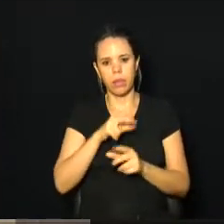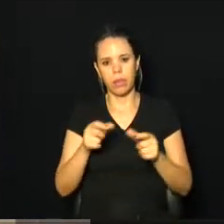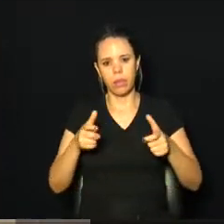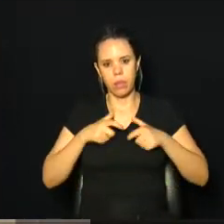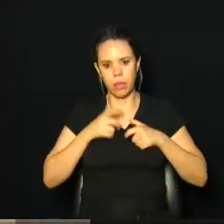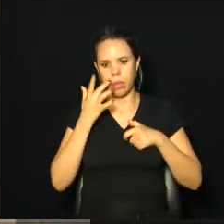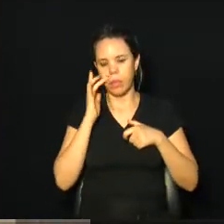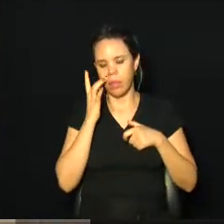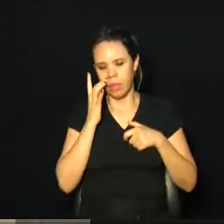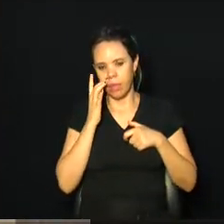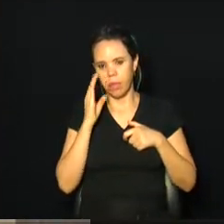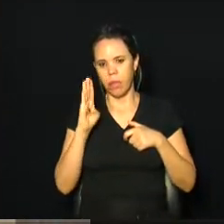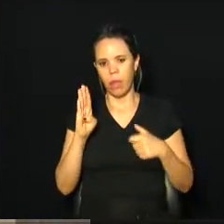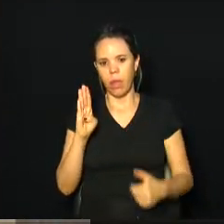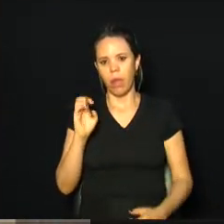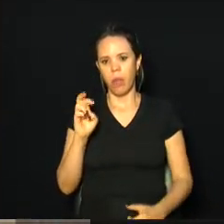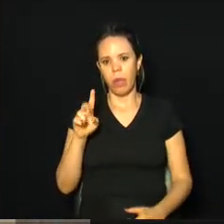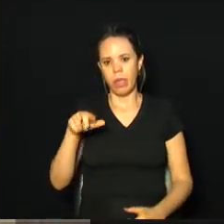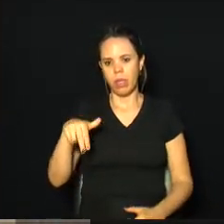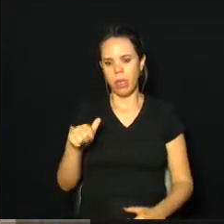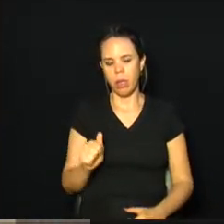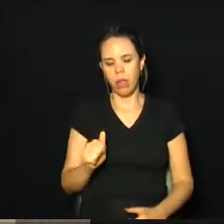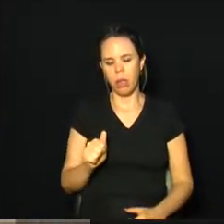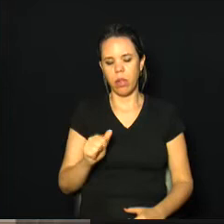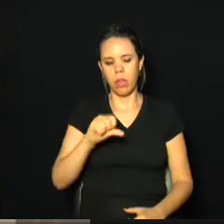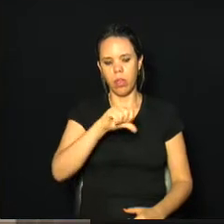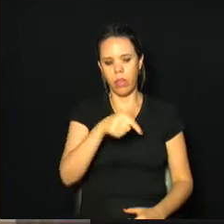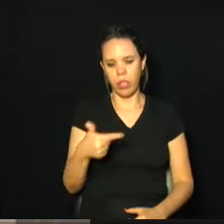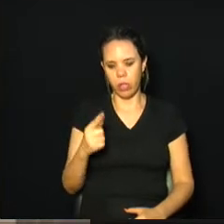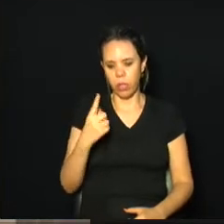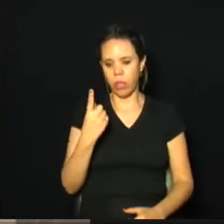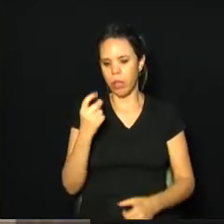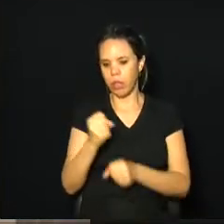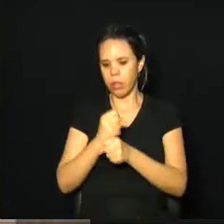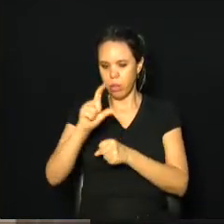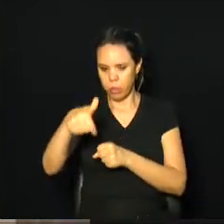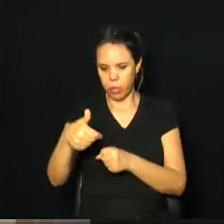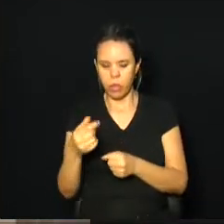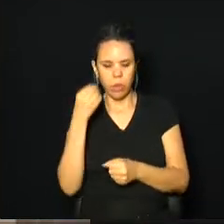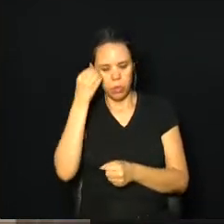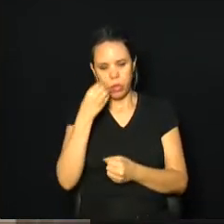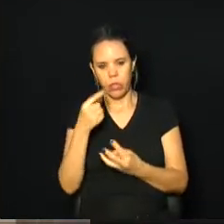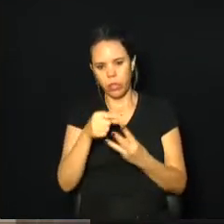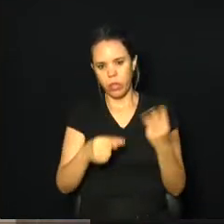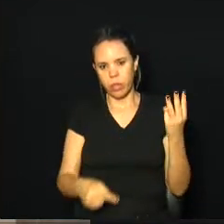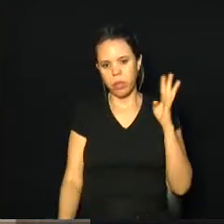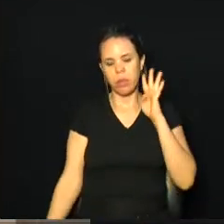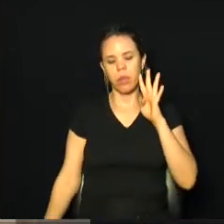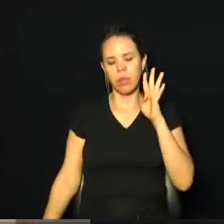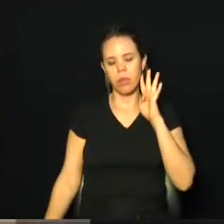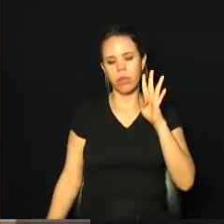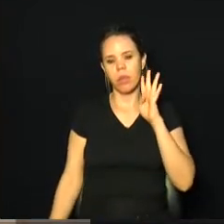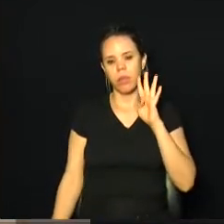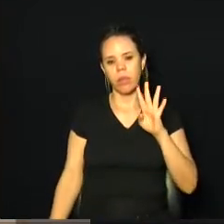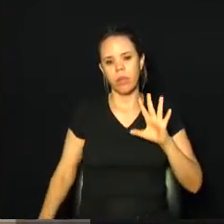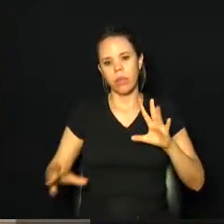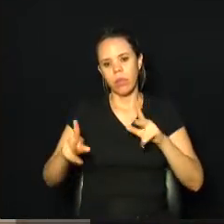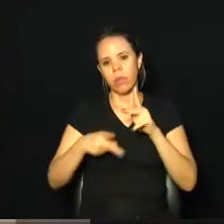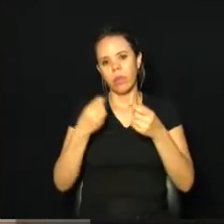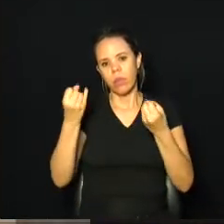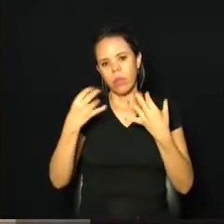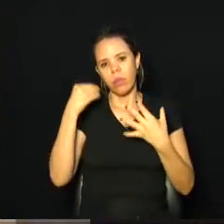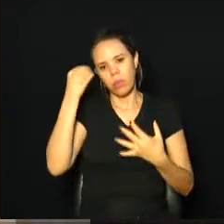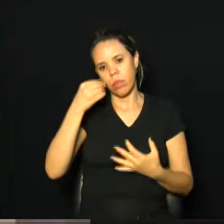ouro em Barcelona em 92, 10 anos depois, a experiência de cada um e tal. Então o livro ficou bem legal porque todo mundo contou a